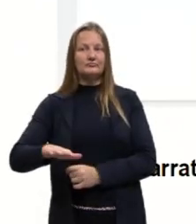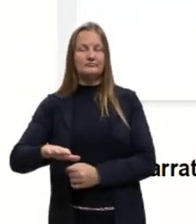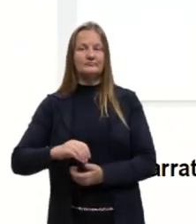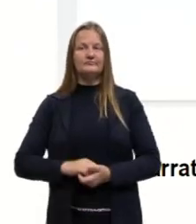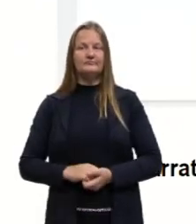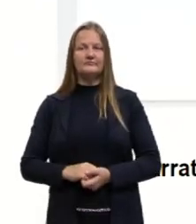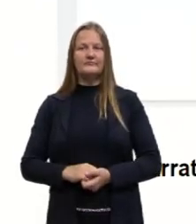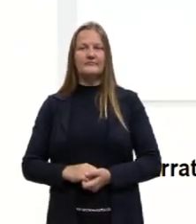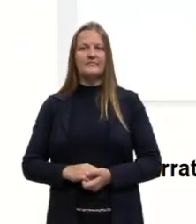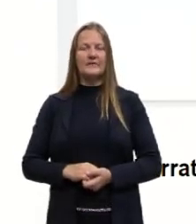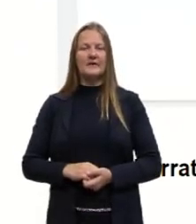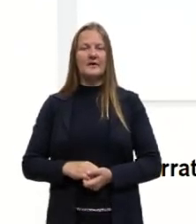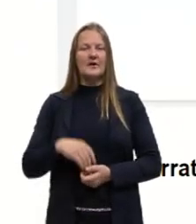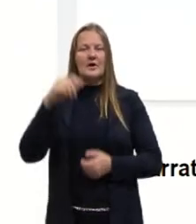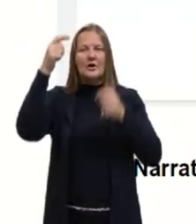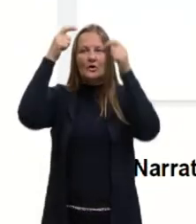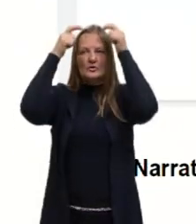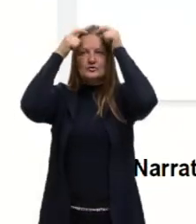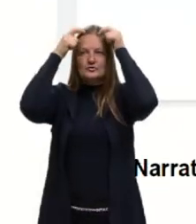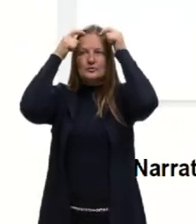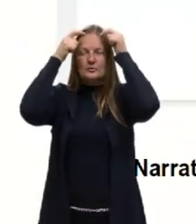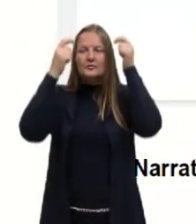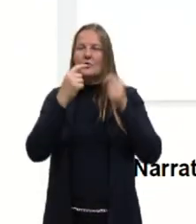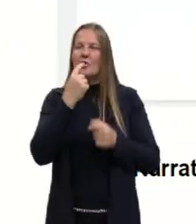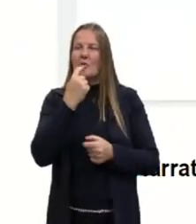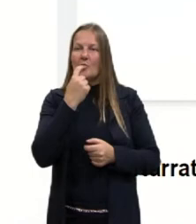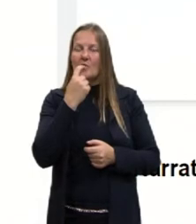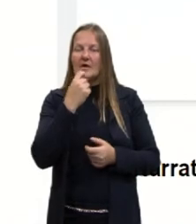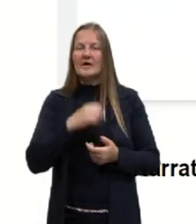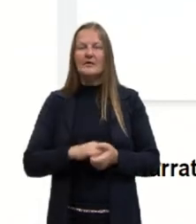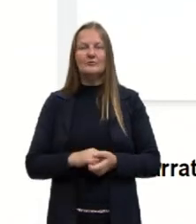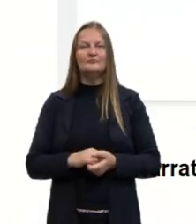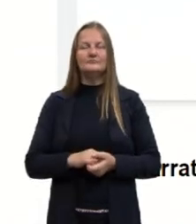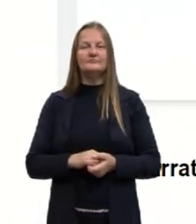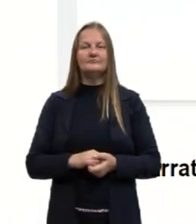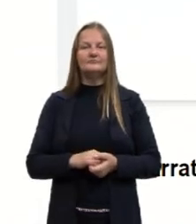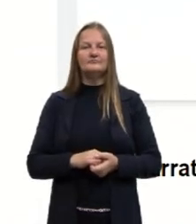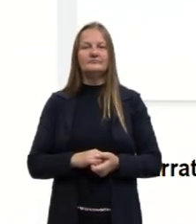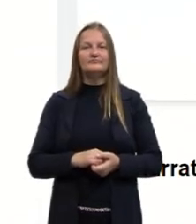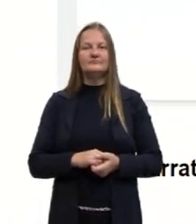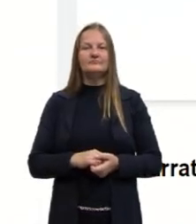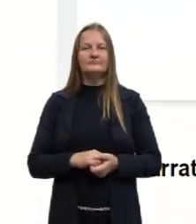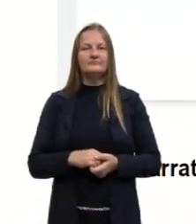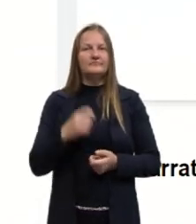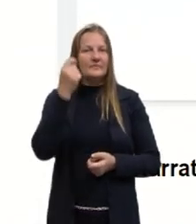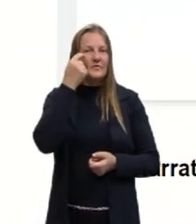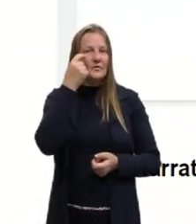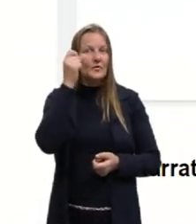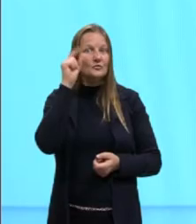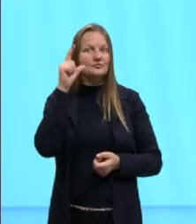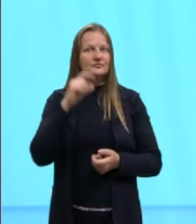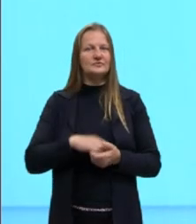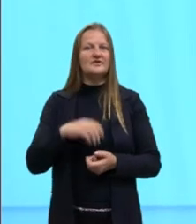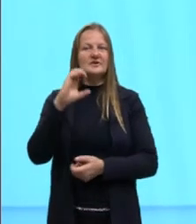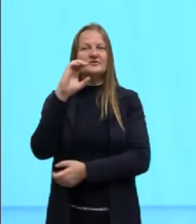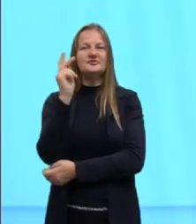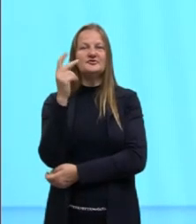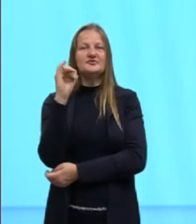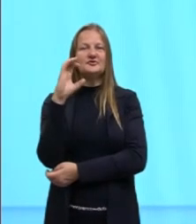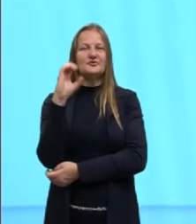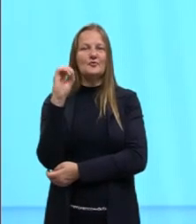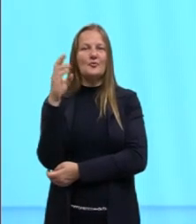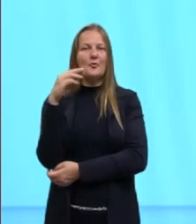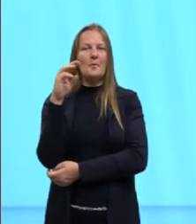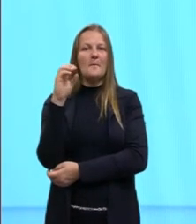Chapeuzinho Amarelo do Chico Buarque e eu trouxe aqui o início né as duas primeiras páginas como